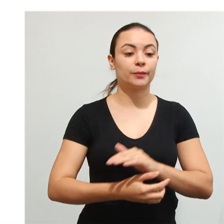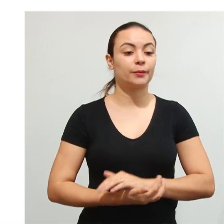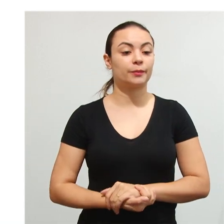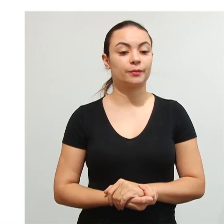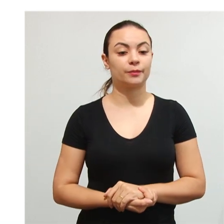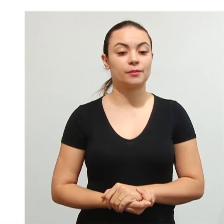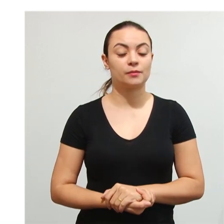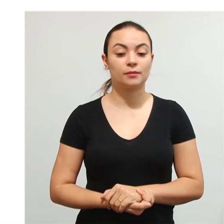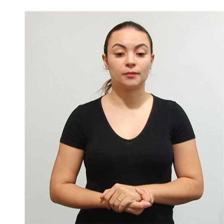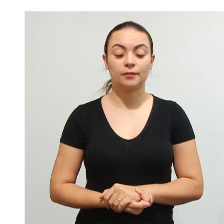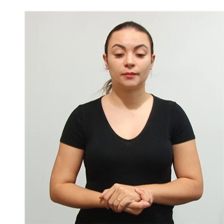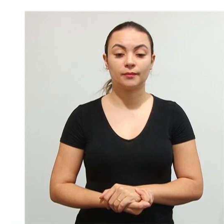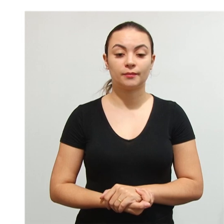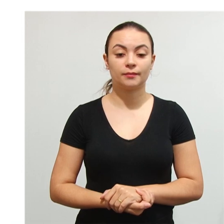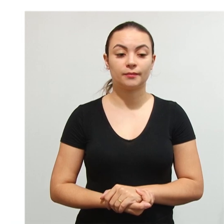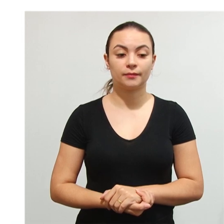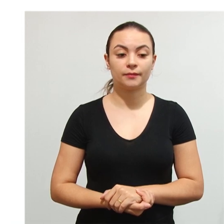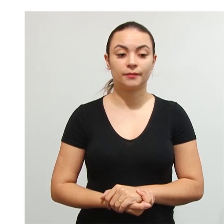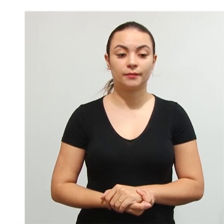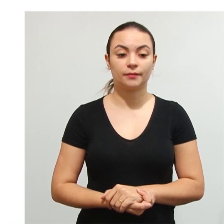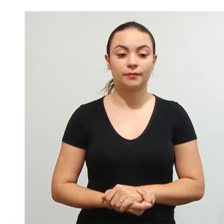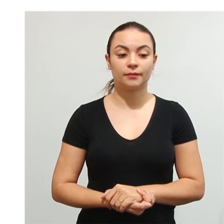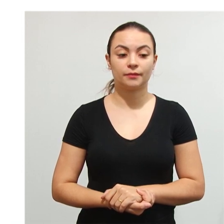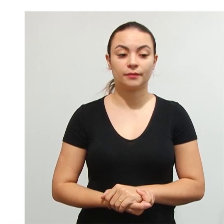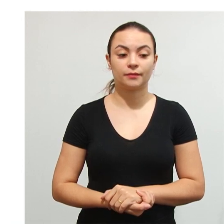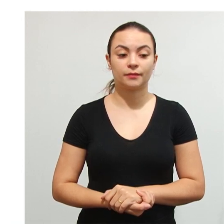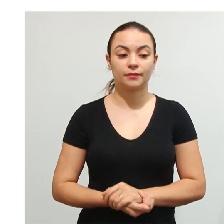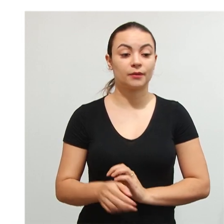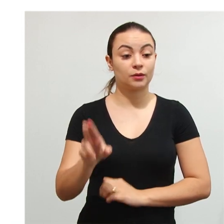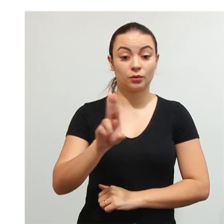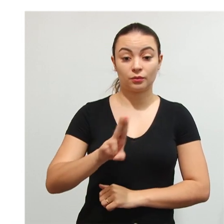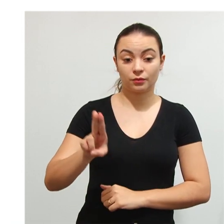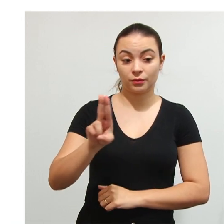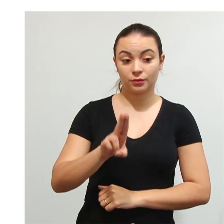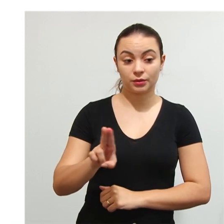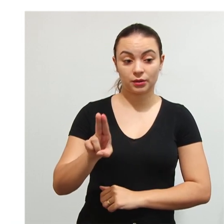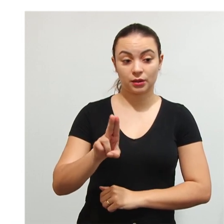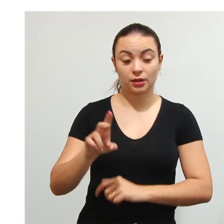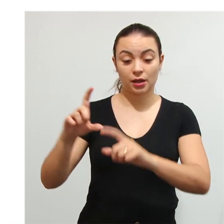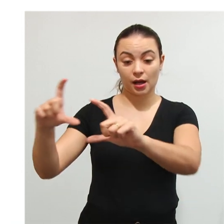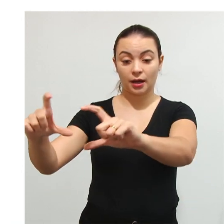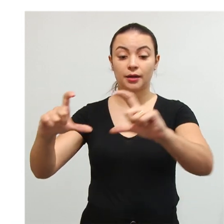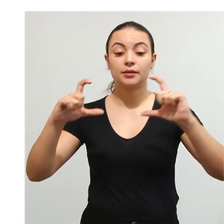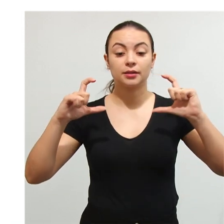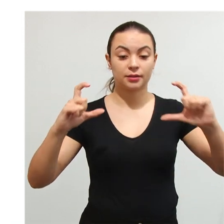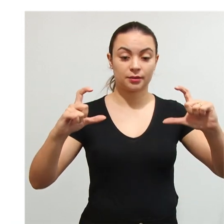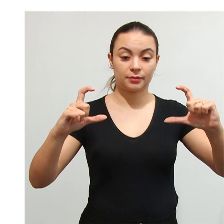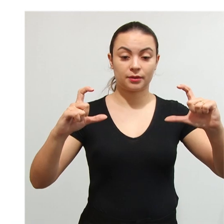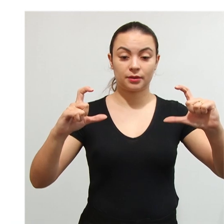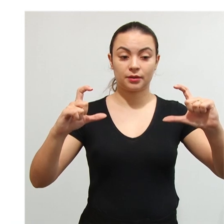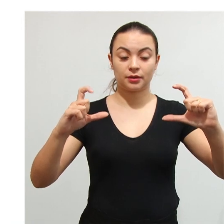o conceito de taxas equivalentes eu vou usar a expressão e